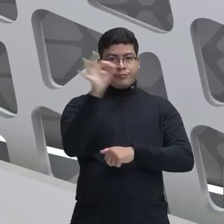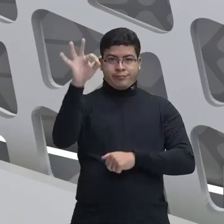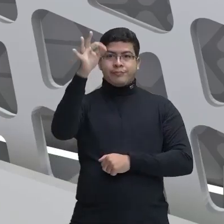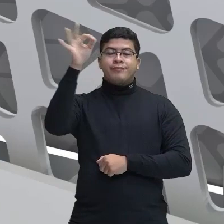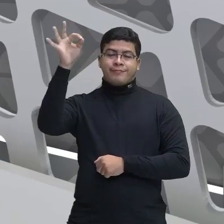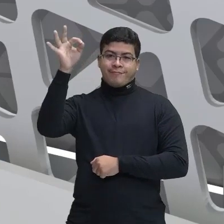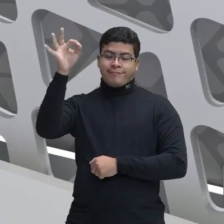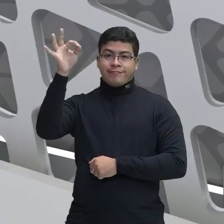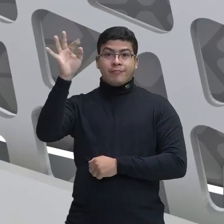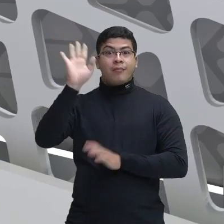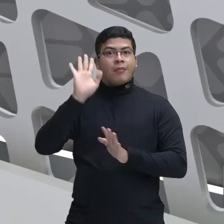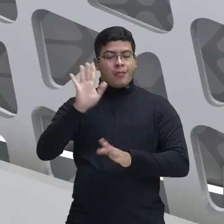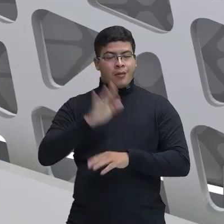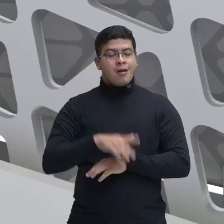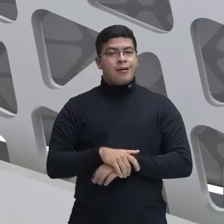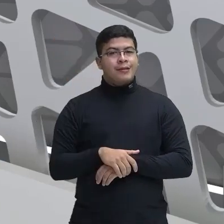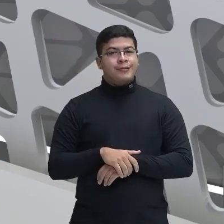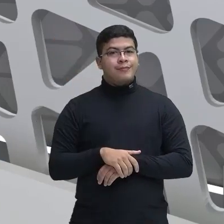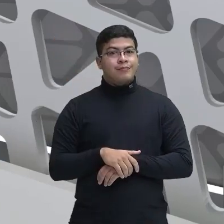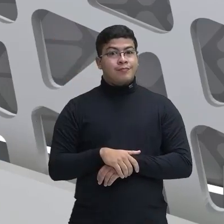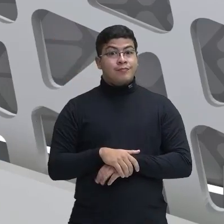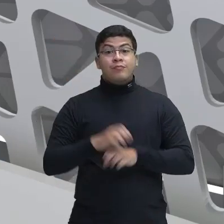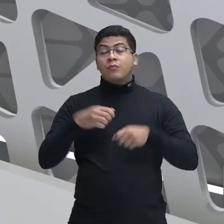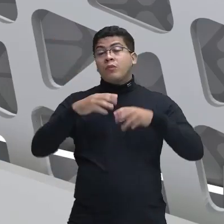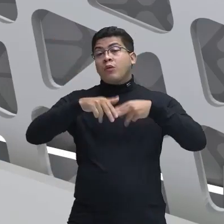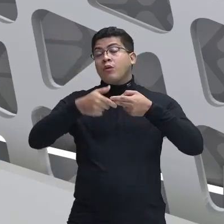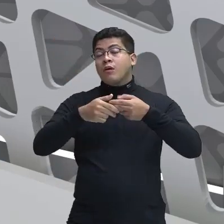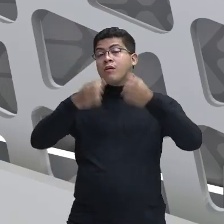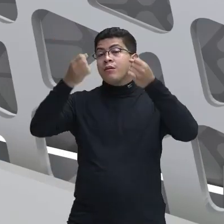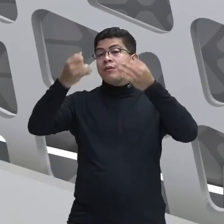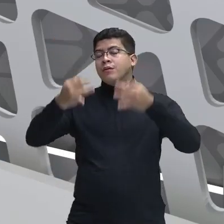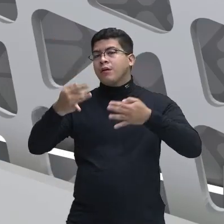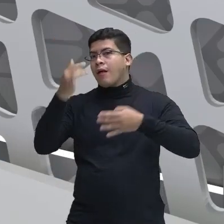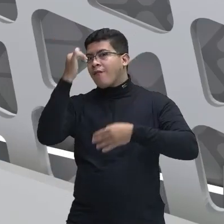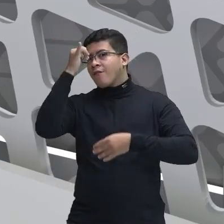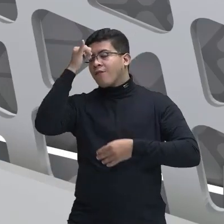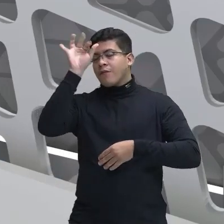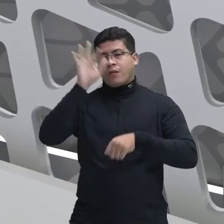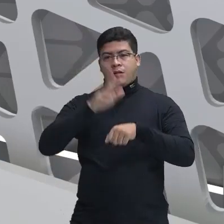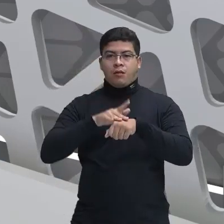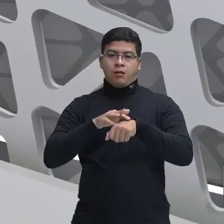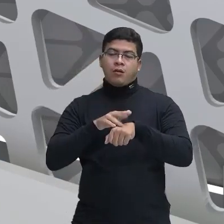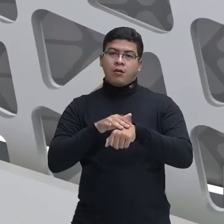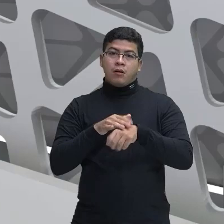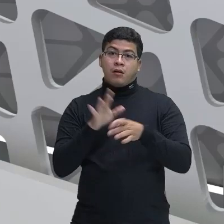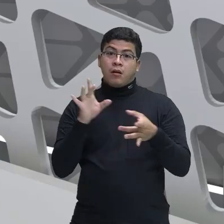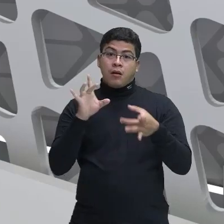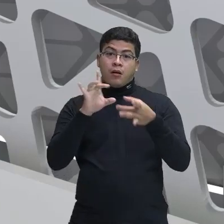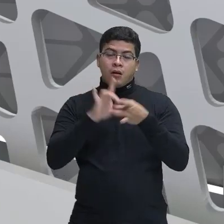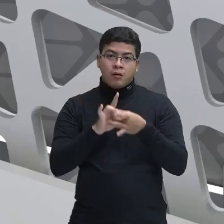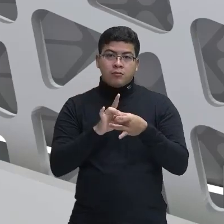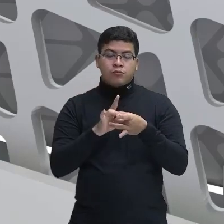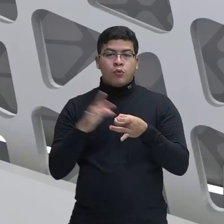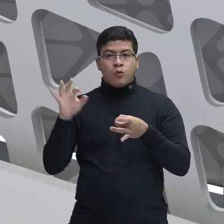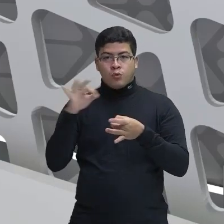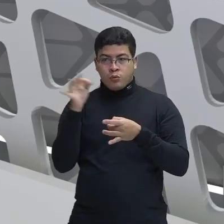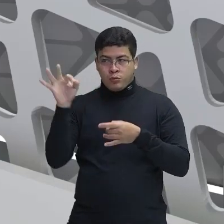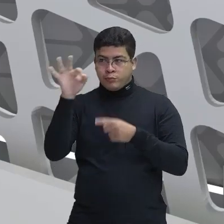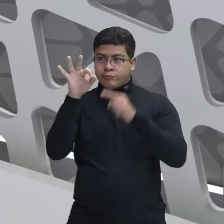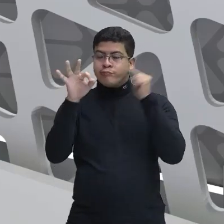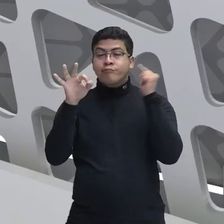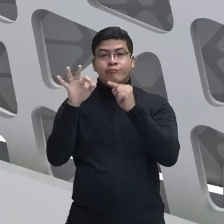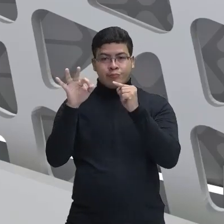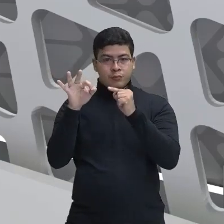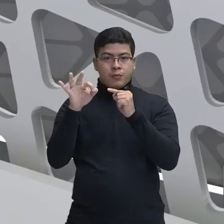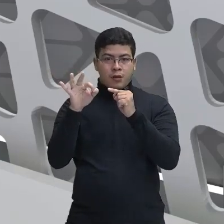bom? Por isso que a gente fala sobre evitar doenças que estão relacionadas ali com a transmissão através desses